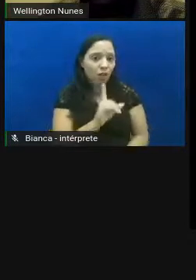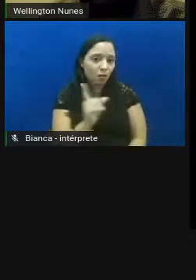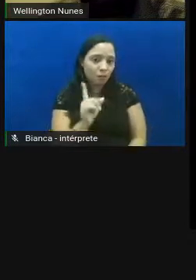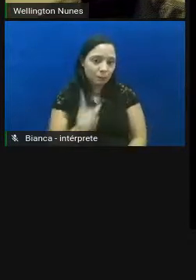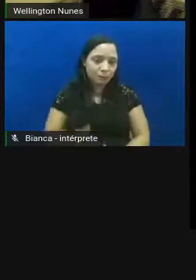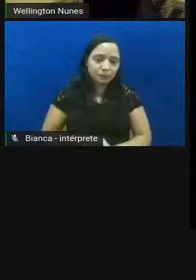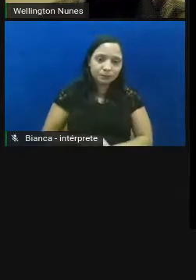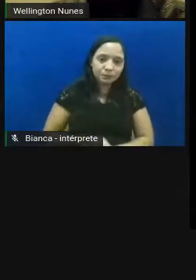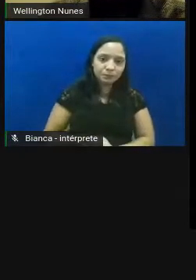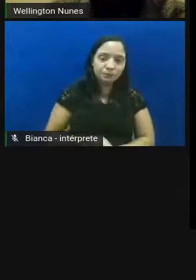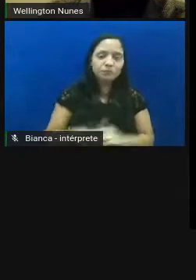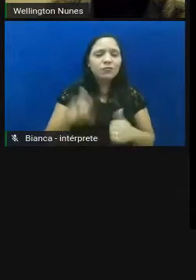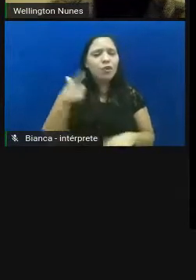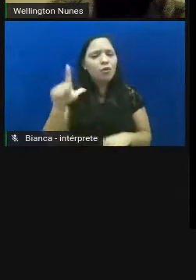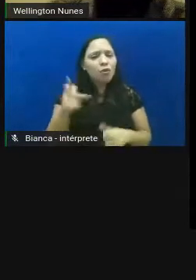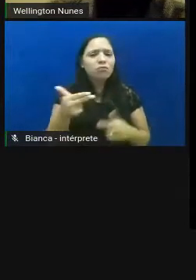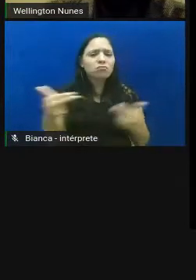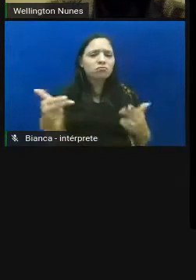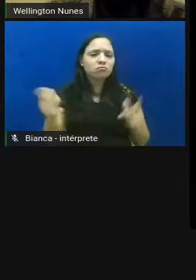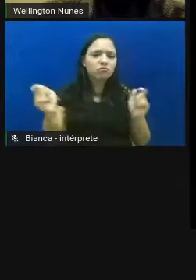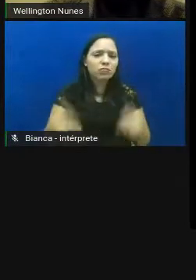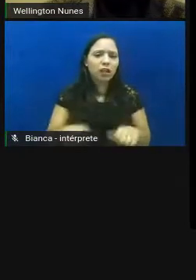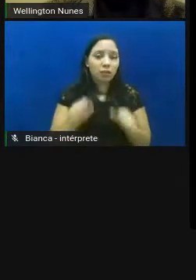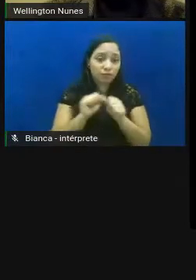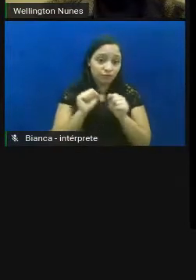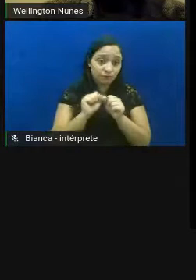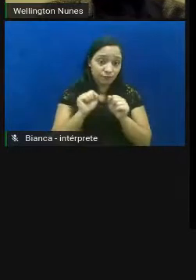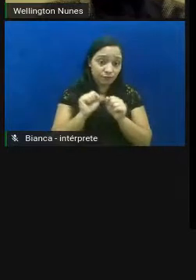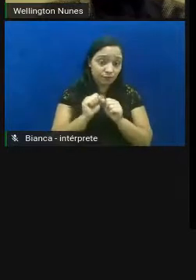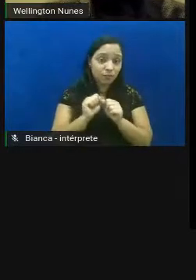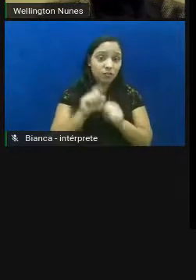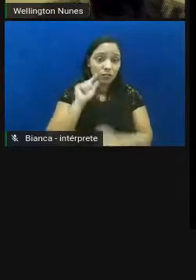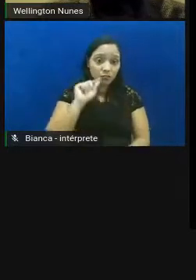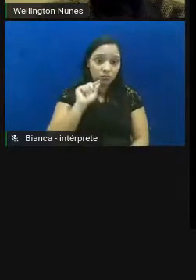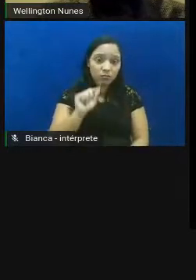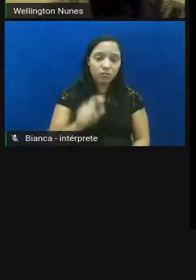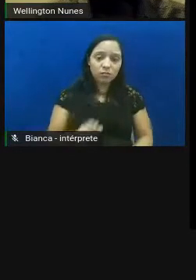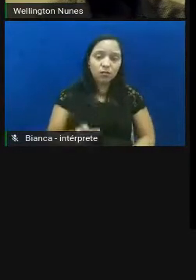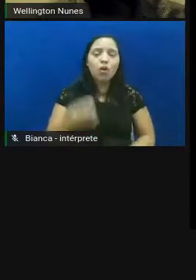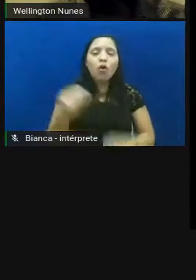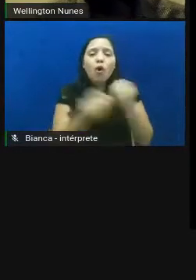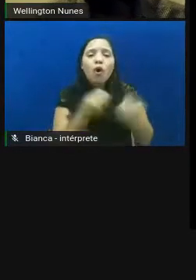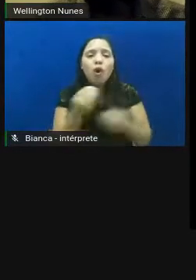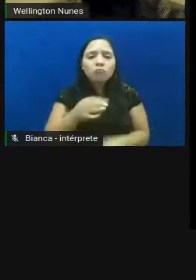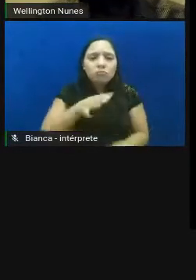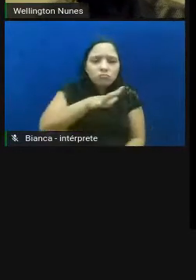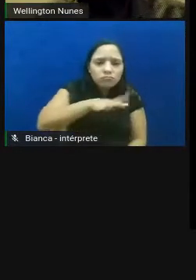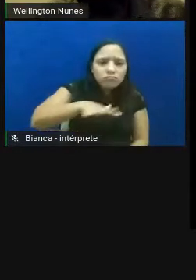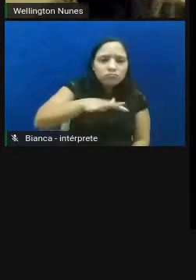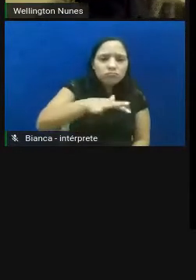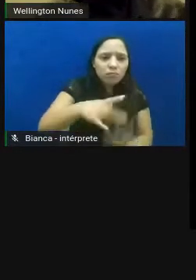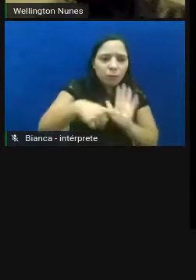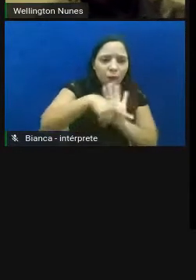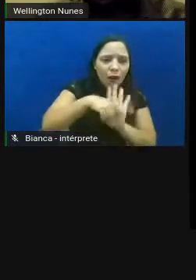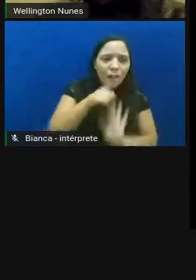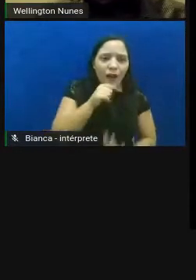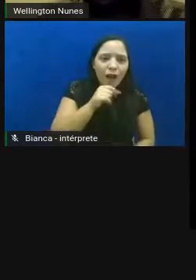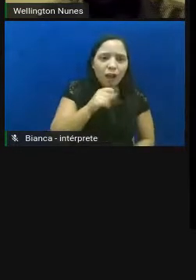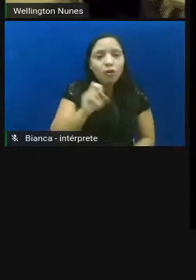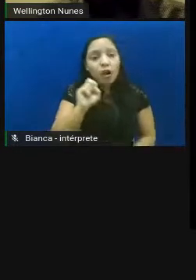a geração, né, o delineamento da rede hidrográfica, da drenagem, ou os